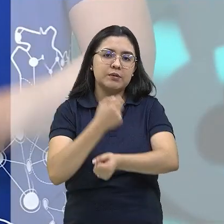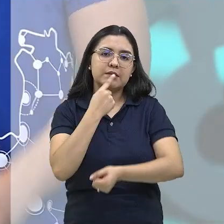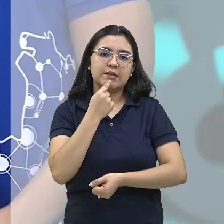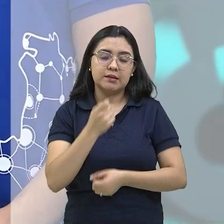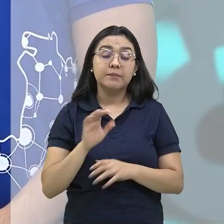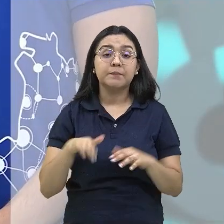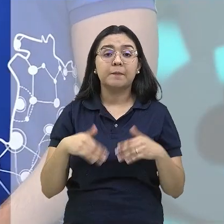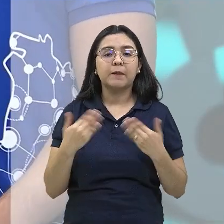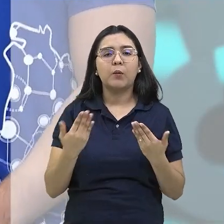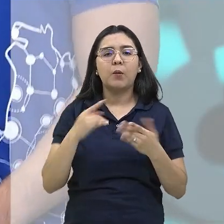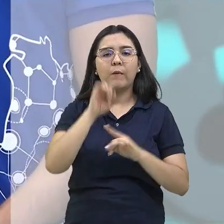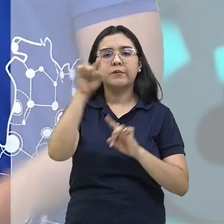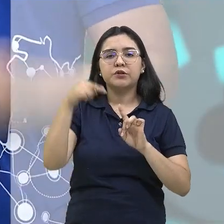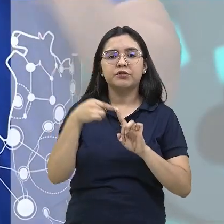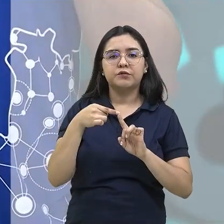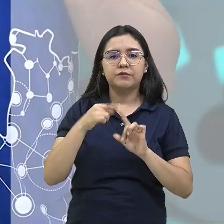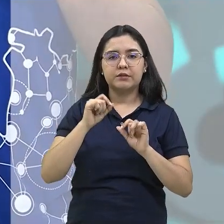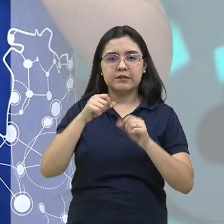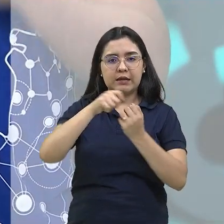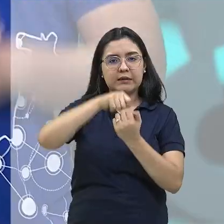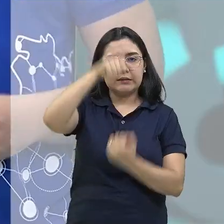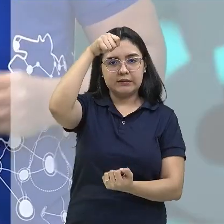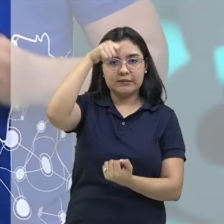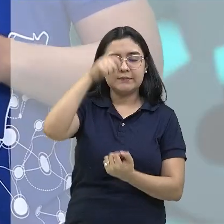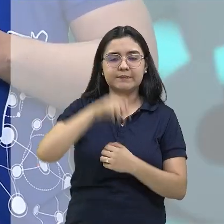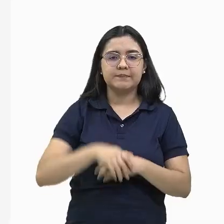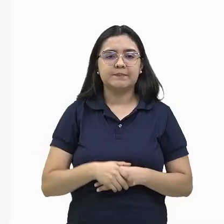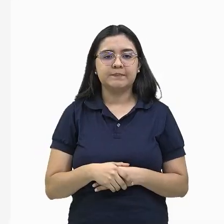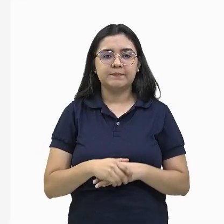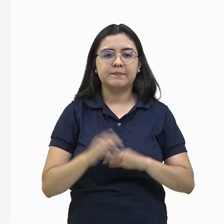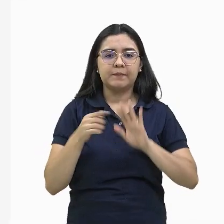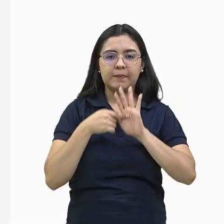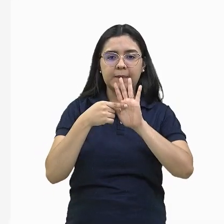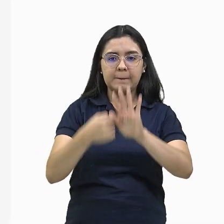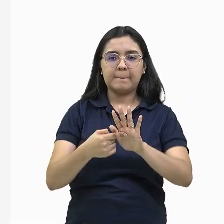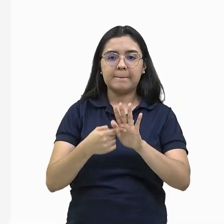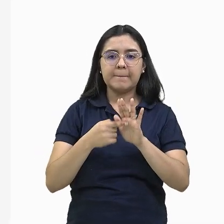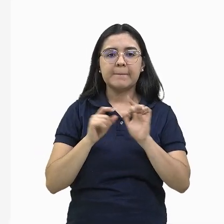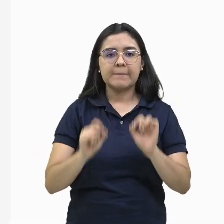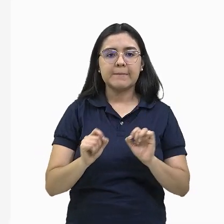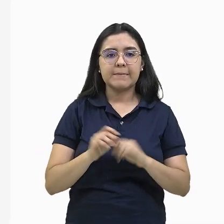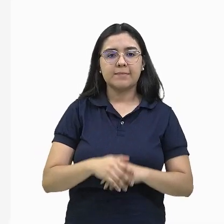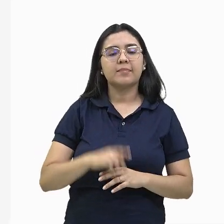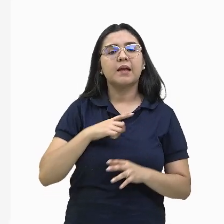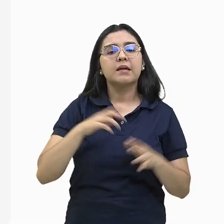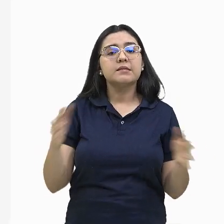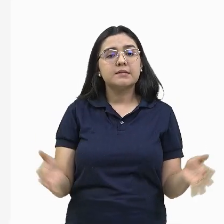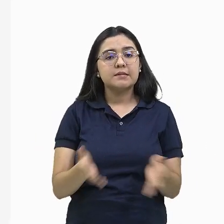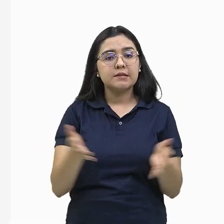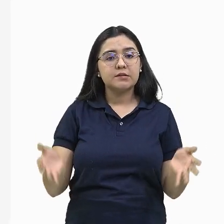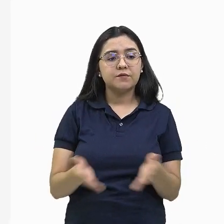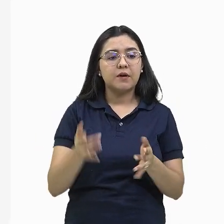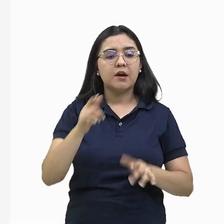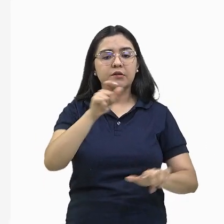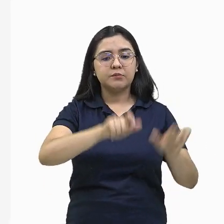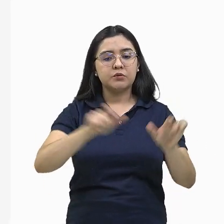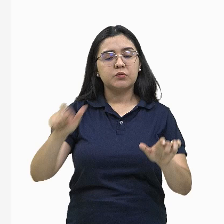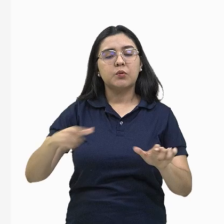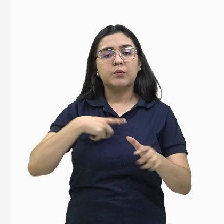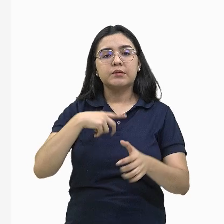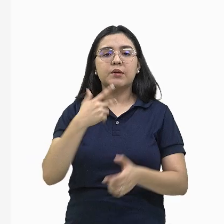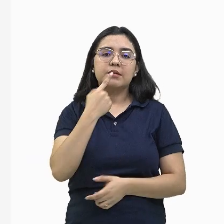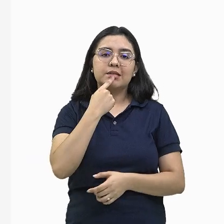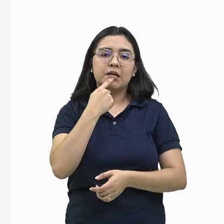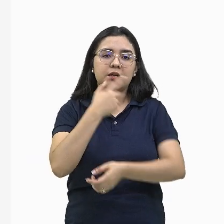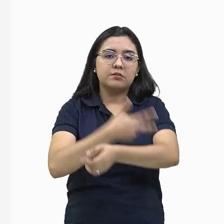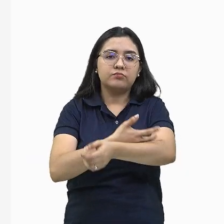o objetivo desse cartaz? Então, colocando aí para vocês, é exatamente incentivar a doação de sangue. Tudo